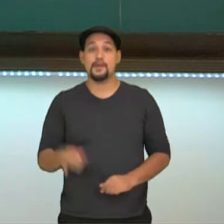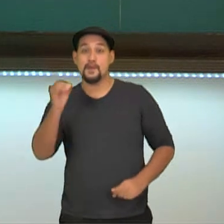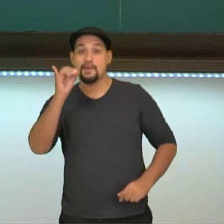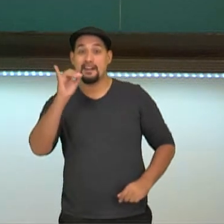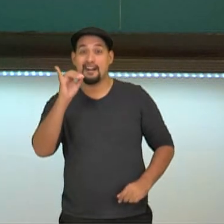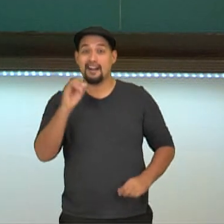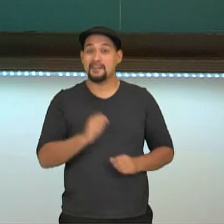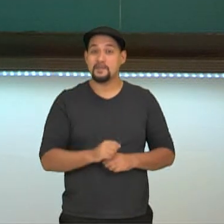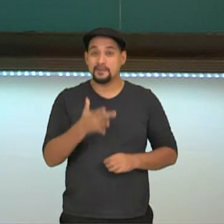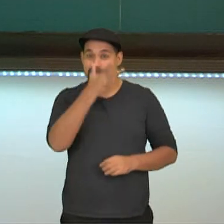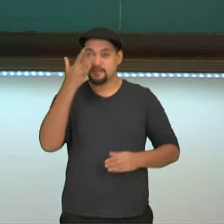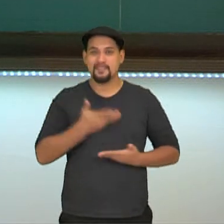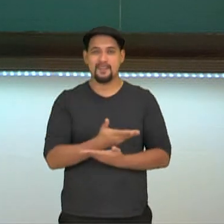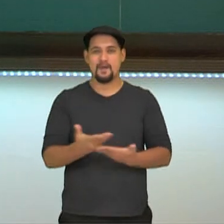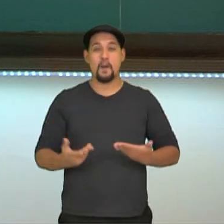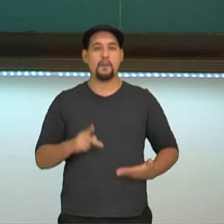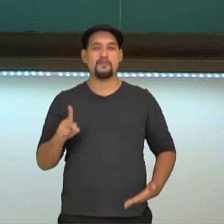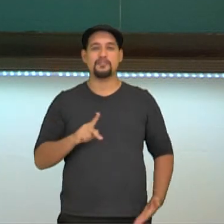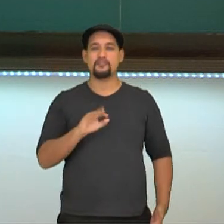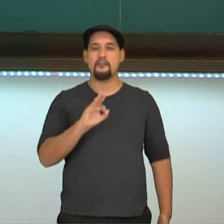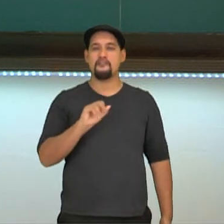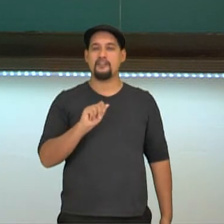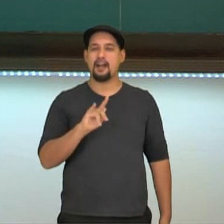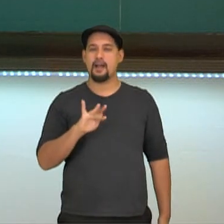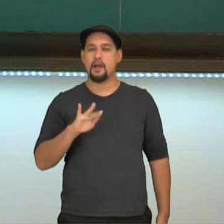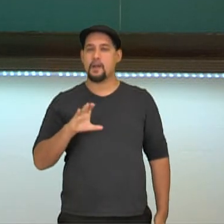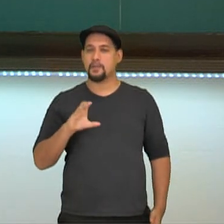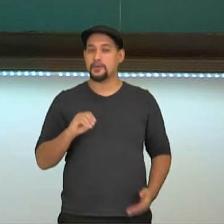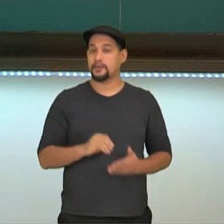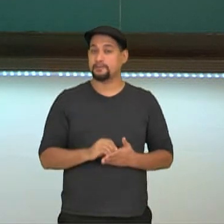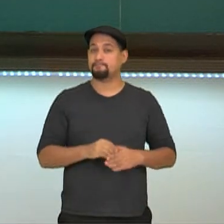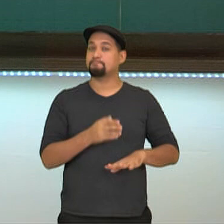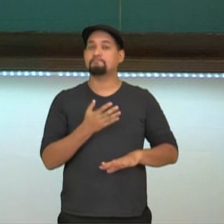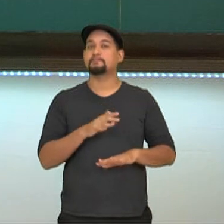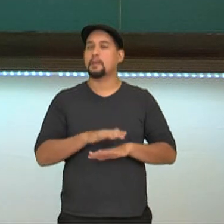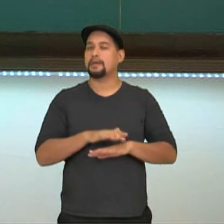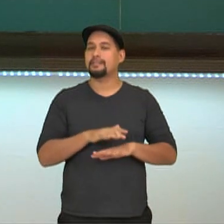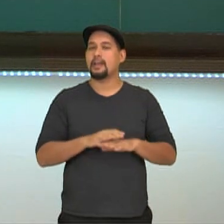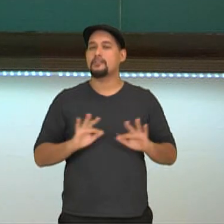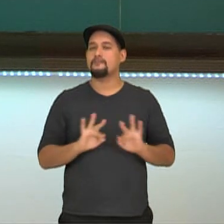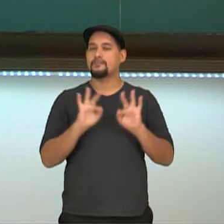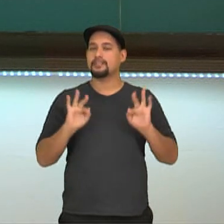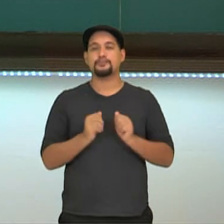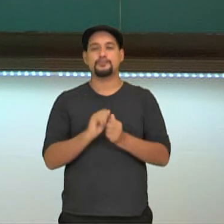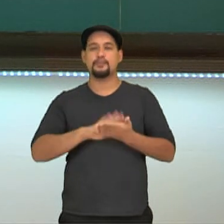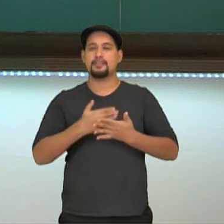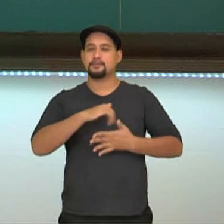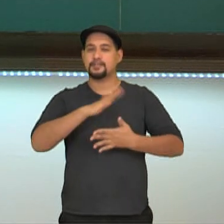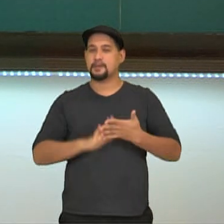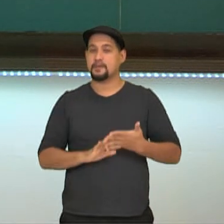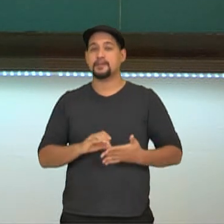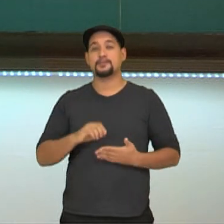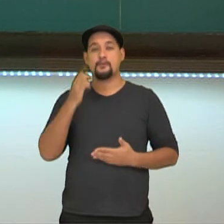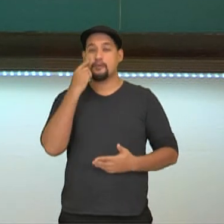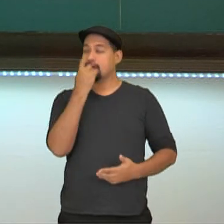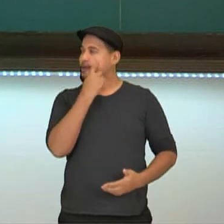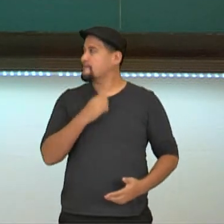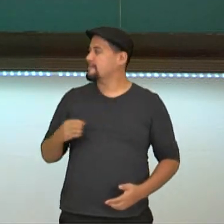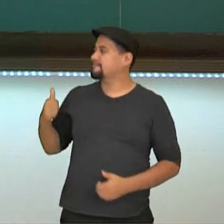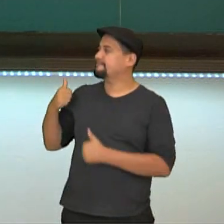Olá galera, aqui é o professor Fábio da disciplina de Física, ao meu lado o Kelvin, o nosso